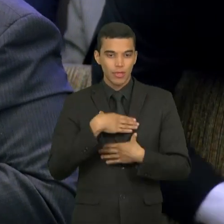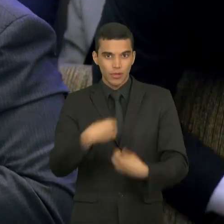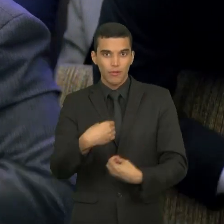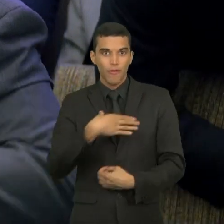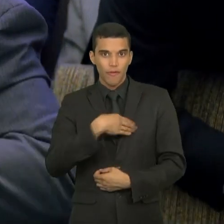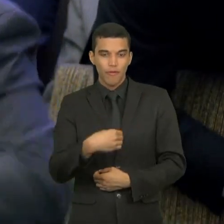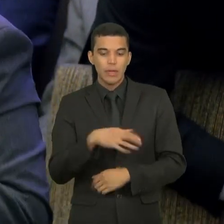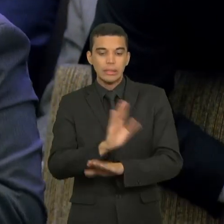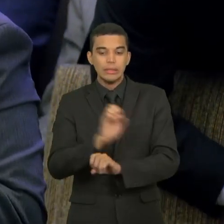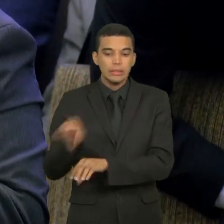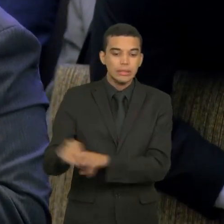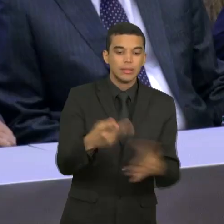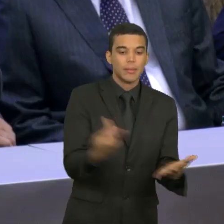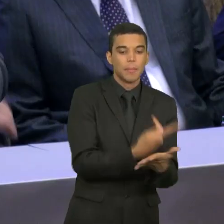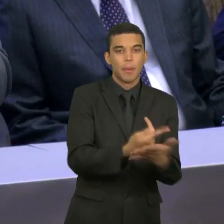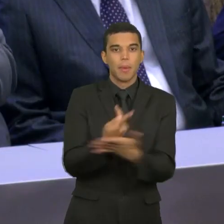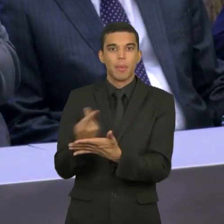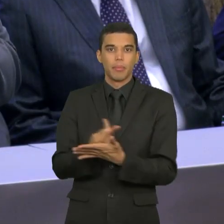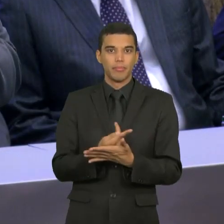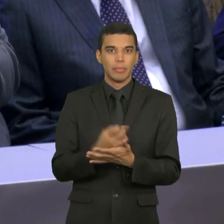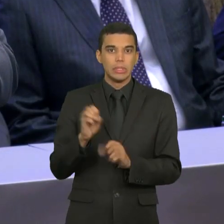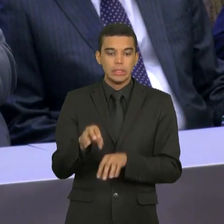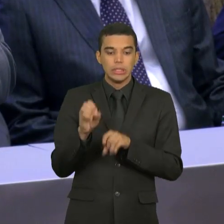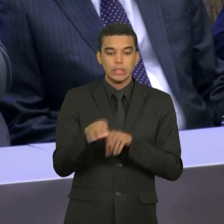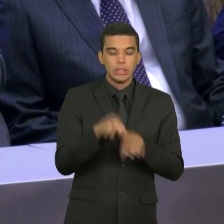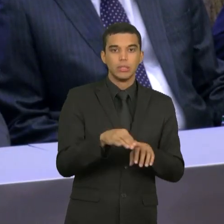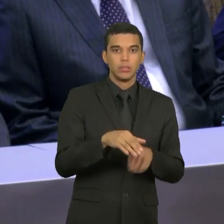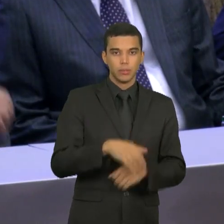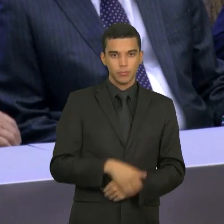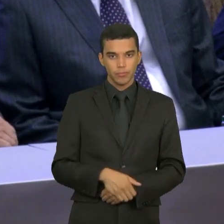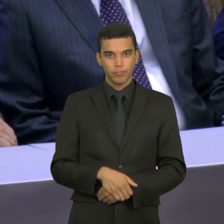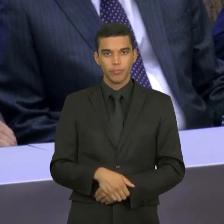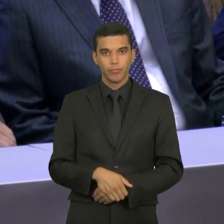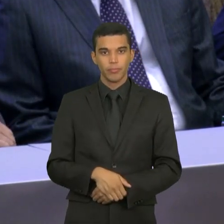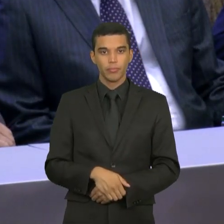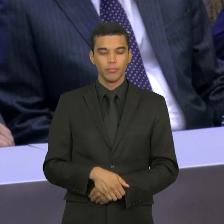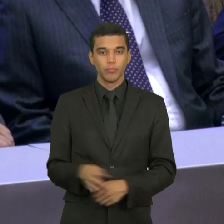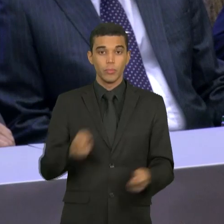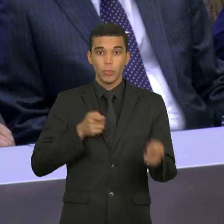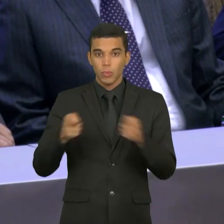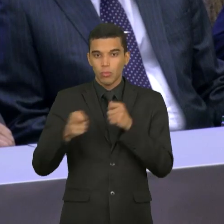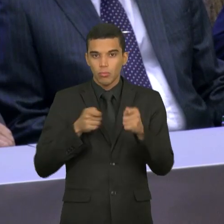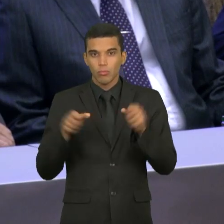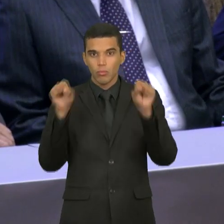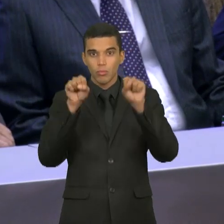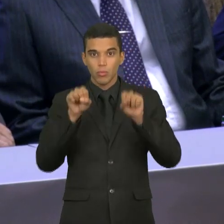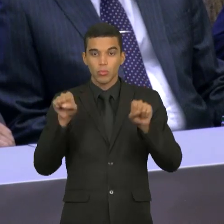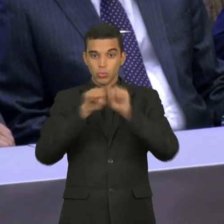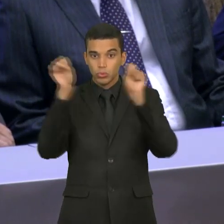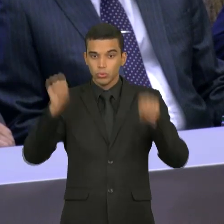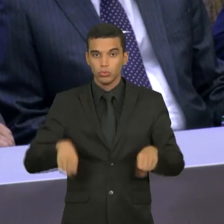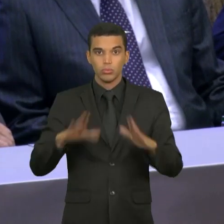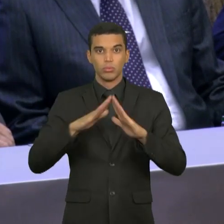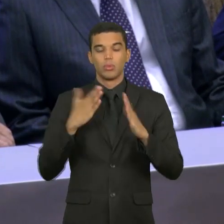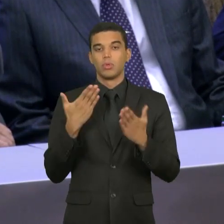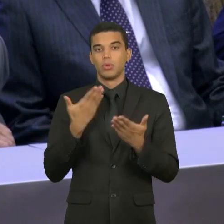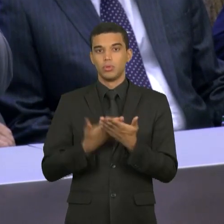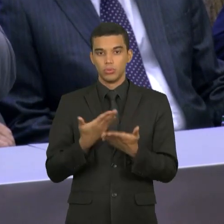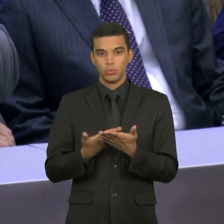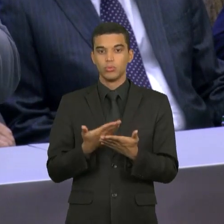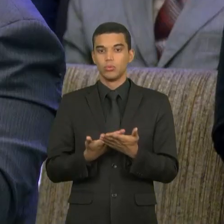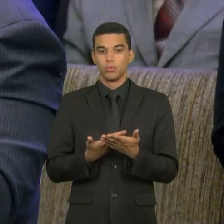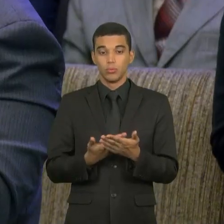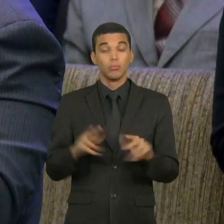eles controlaram o sistema educacional de todo o ocidente Foi por isso irmãos que aconteceu